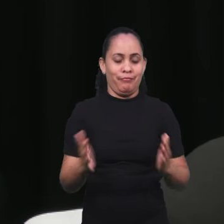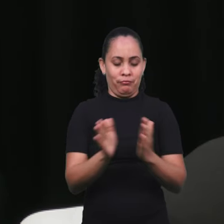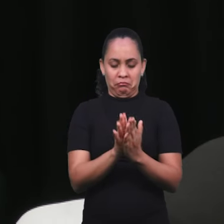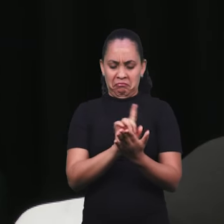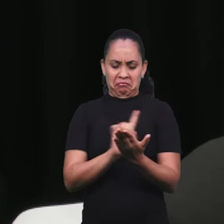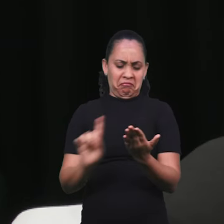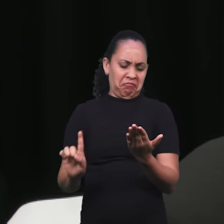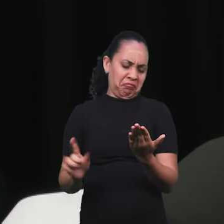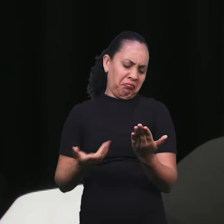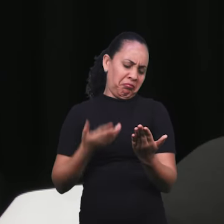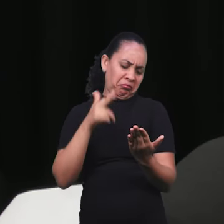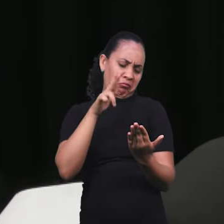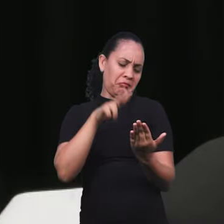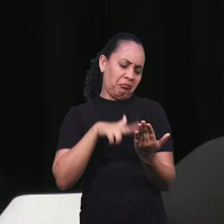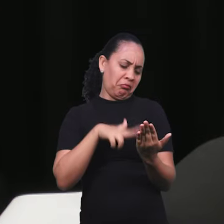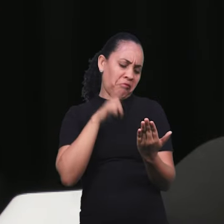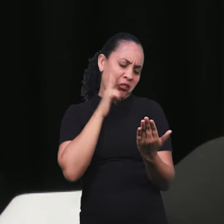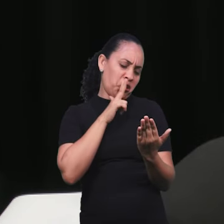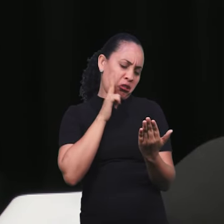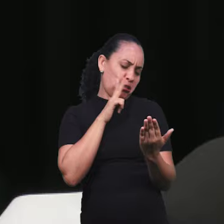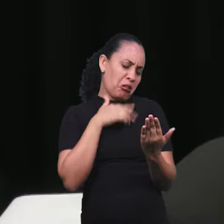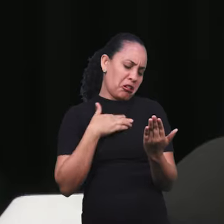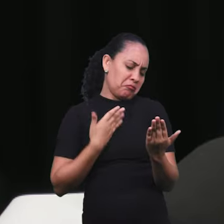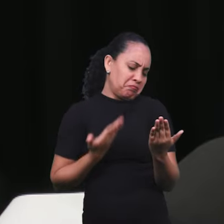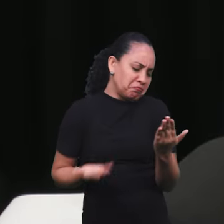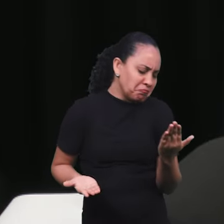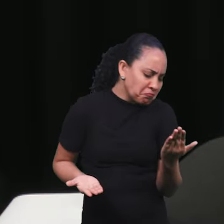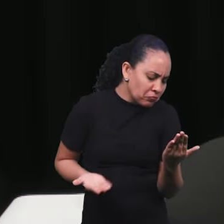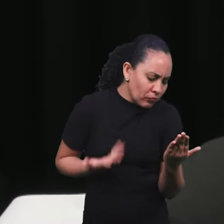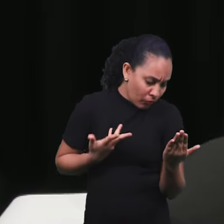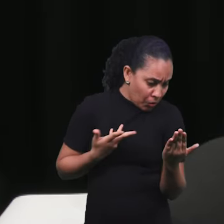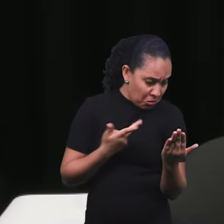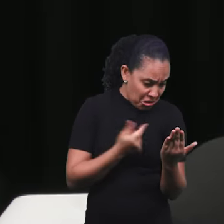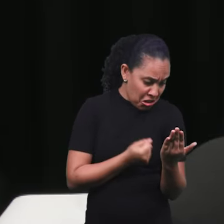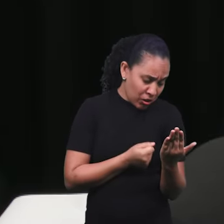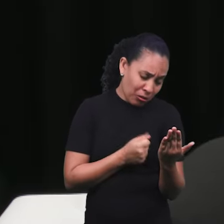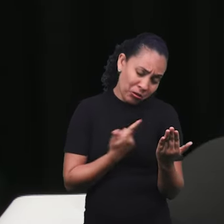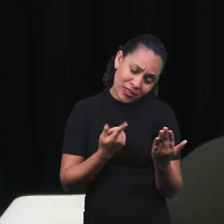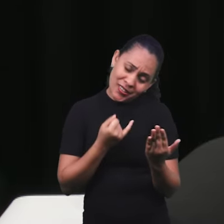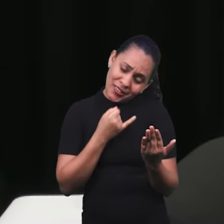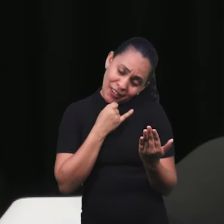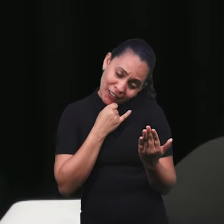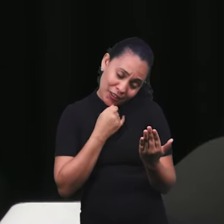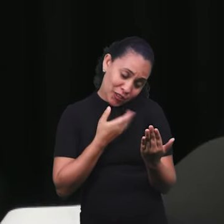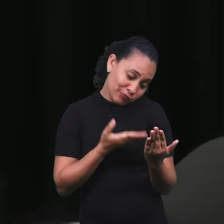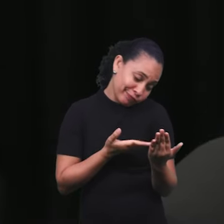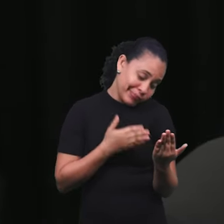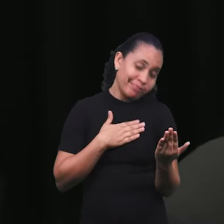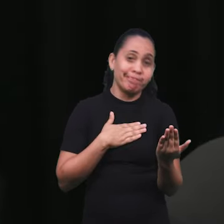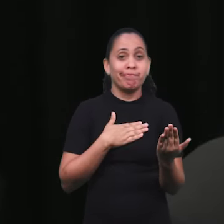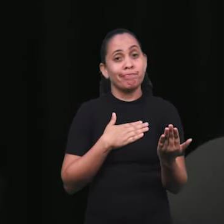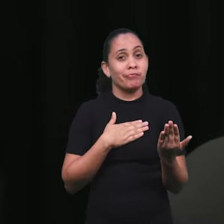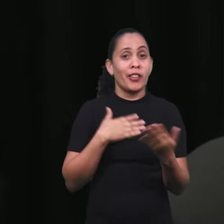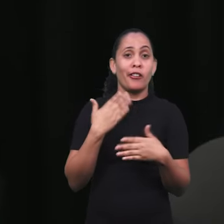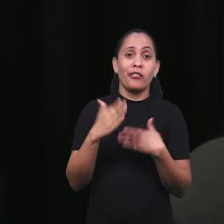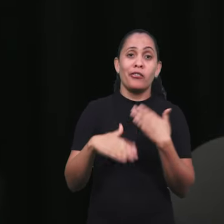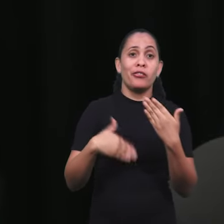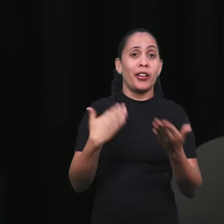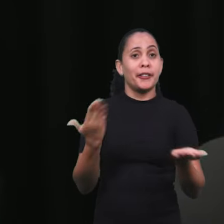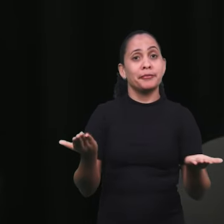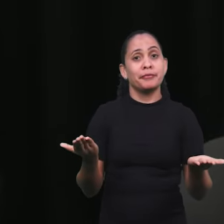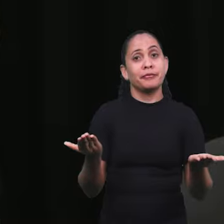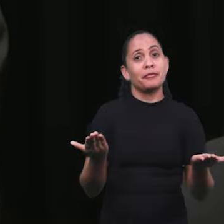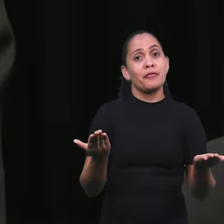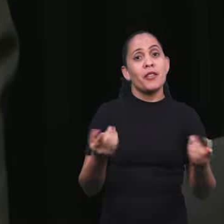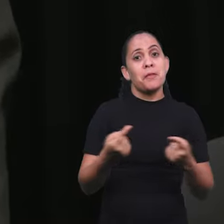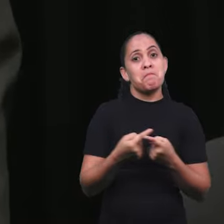palavra é letras. São letras, histórias bonitas, outras tristes, e por